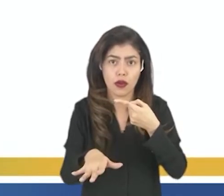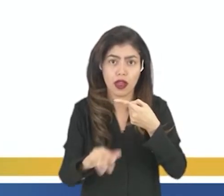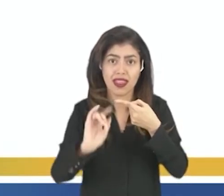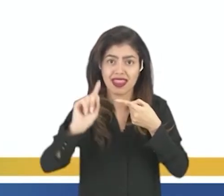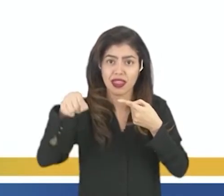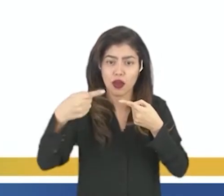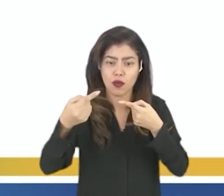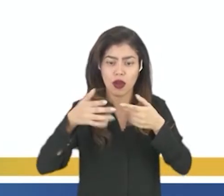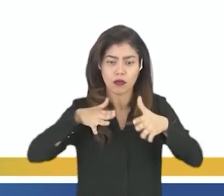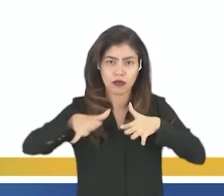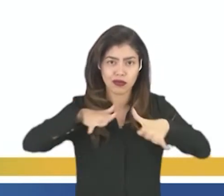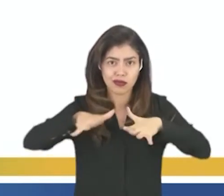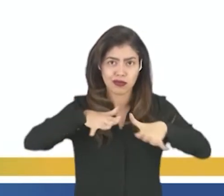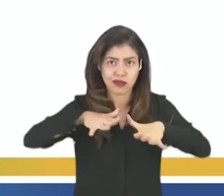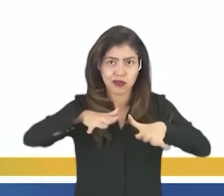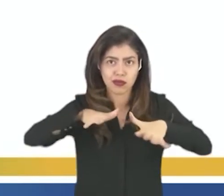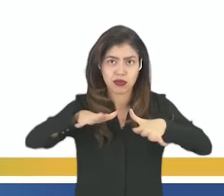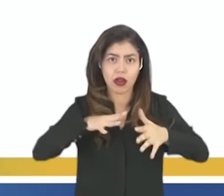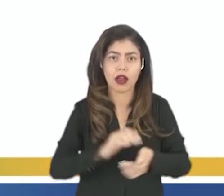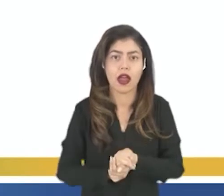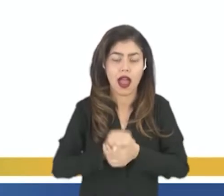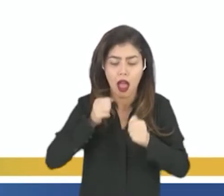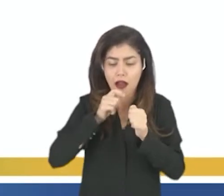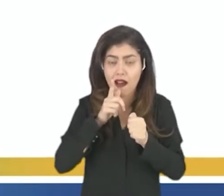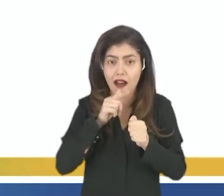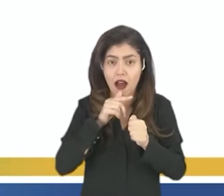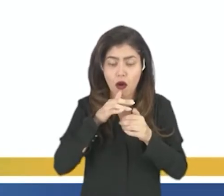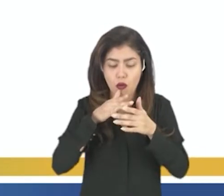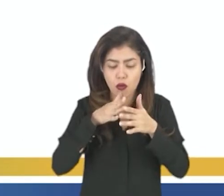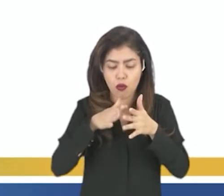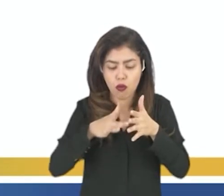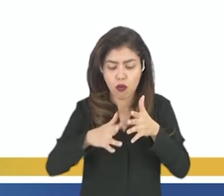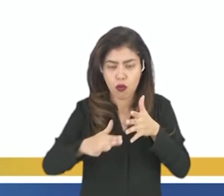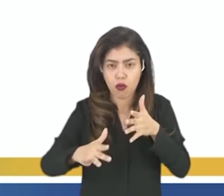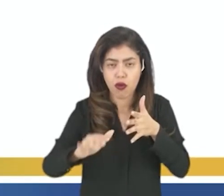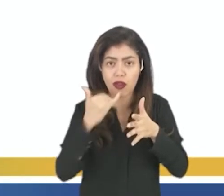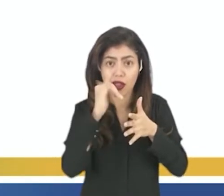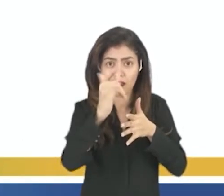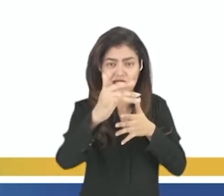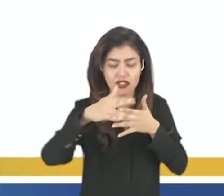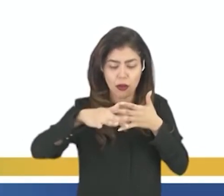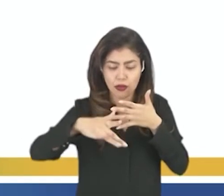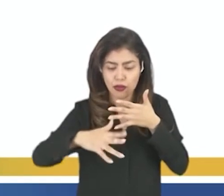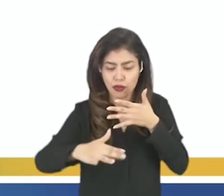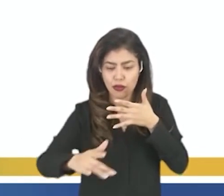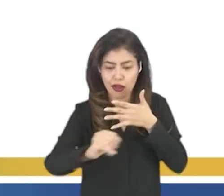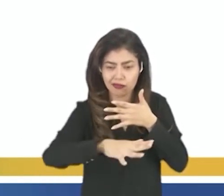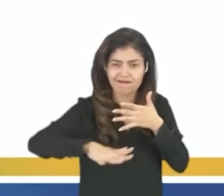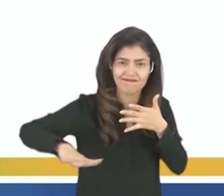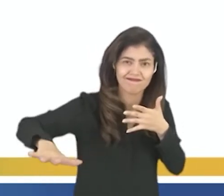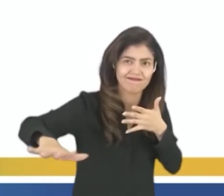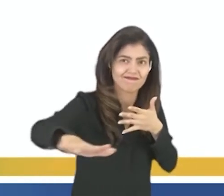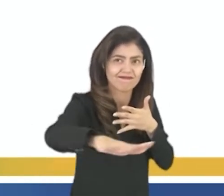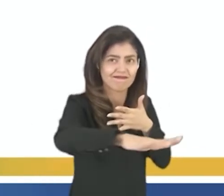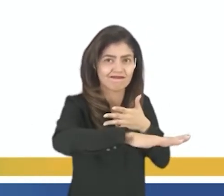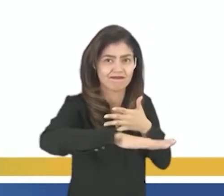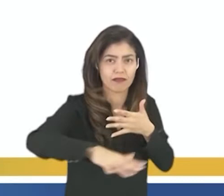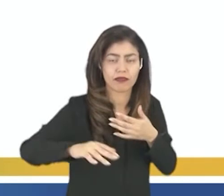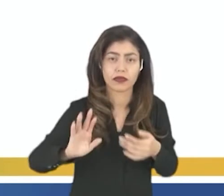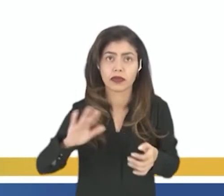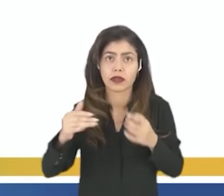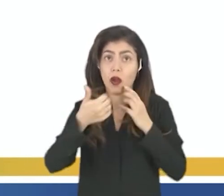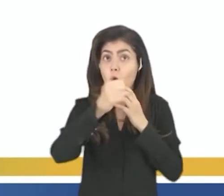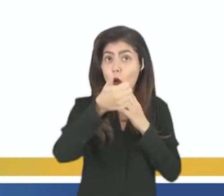terremoto EA partir daí começou a vazar material acabou contaminando a área no momento do terremoto